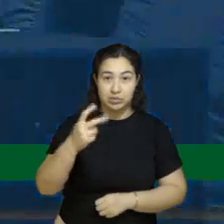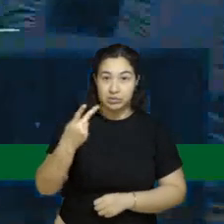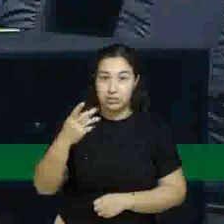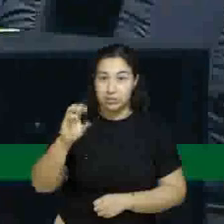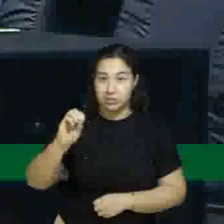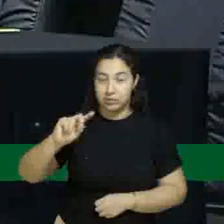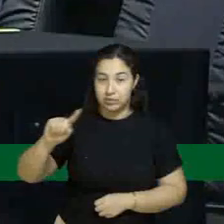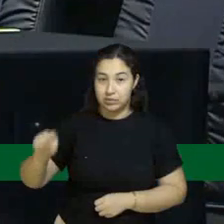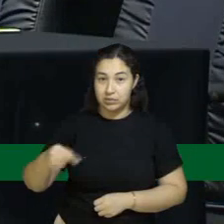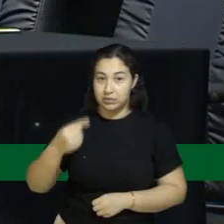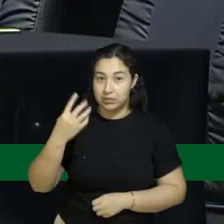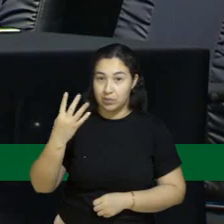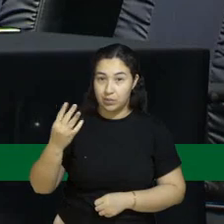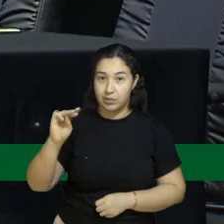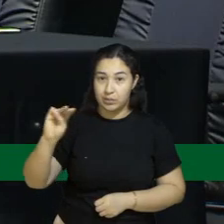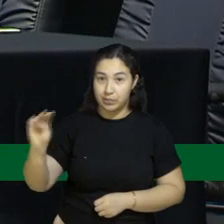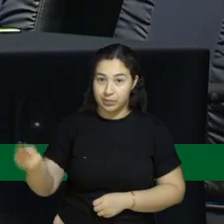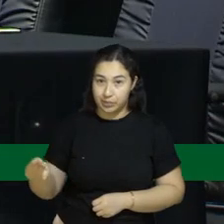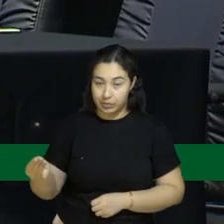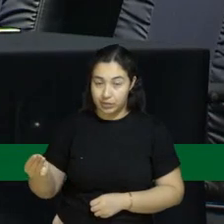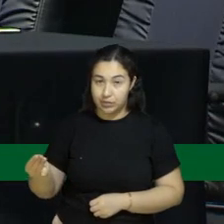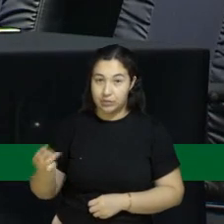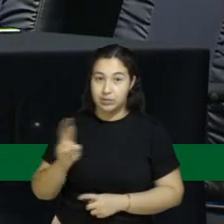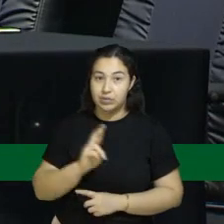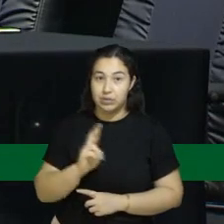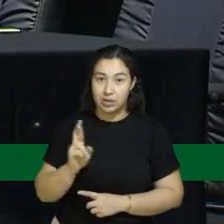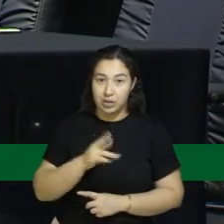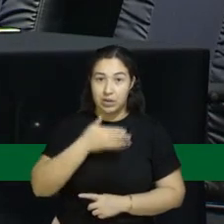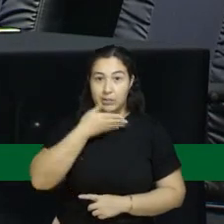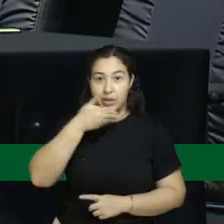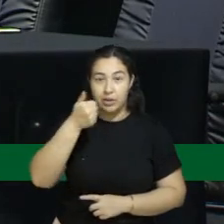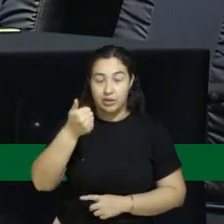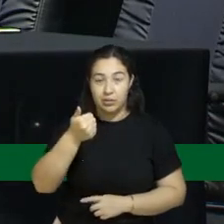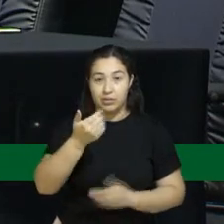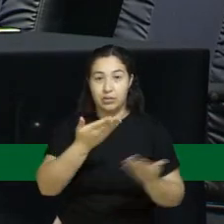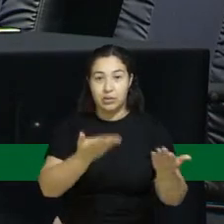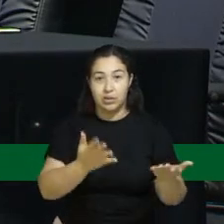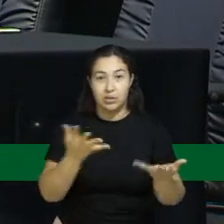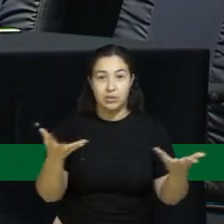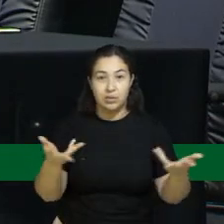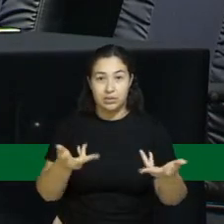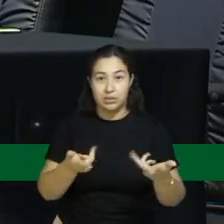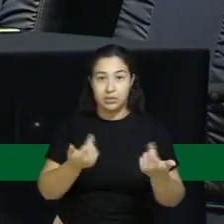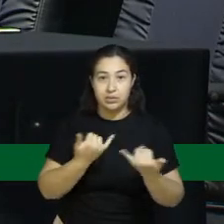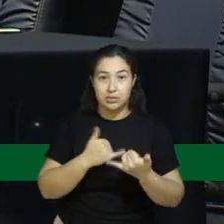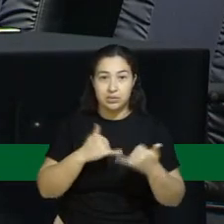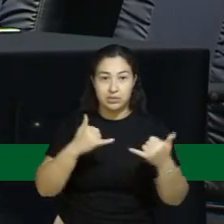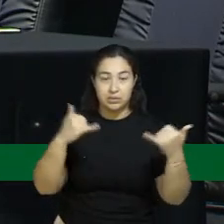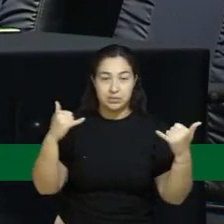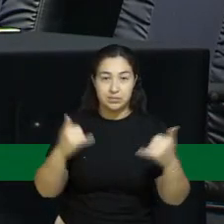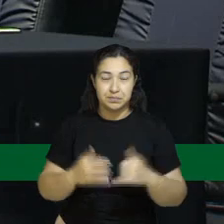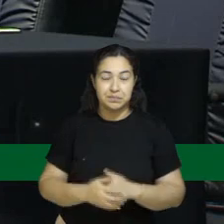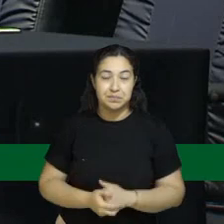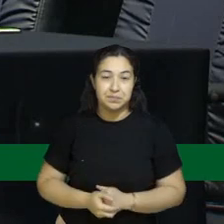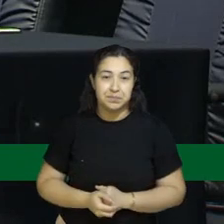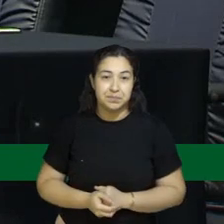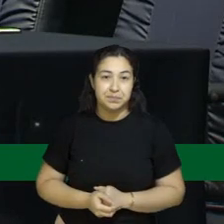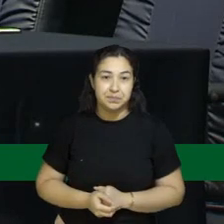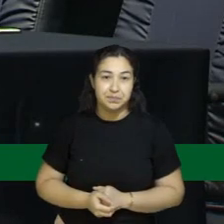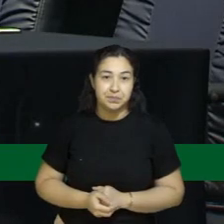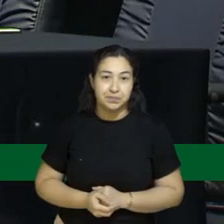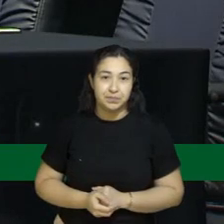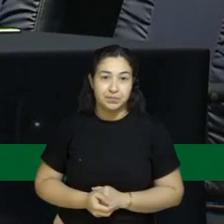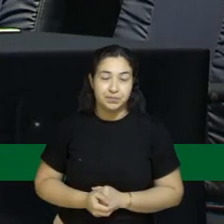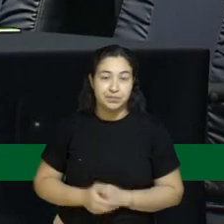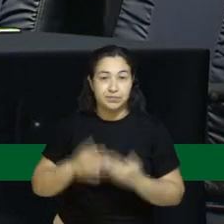de R$500 milhão para melhorar a qualidade de energia dessa região. Mais 30 segundos. Para finalizar,